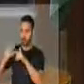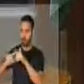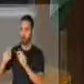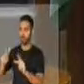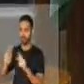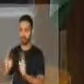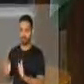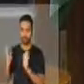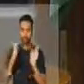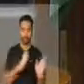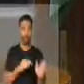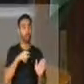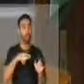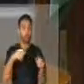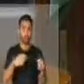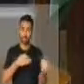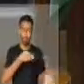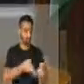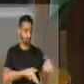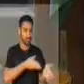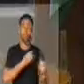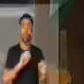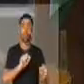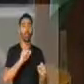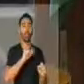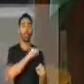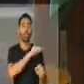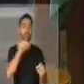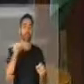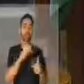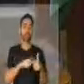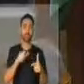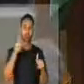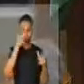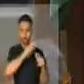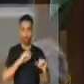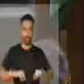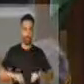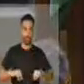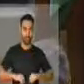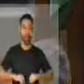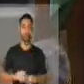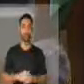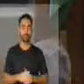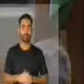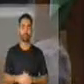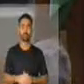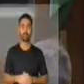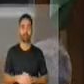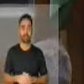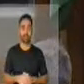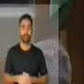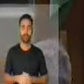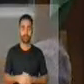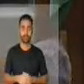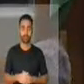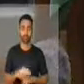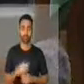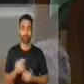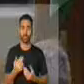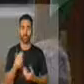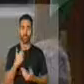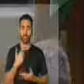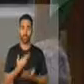debruçarmos nos mais elementares sofrimentos da vida do povo, Nós não podemos perder essa